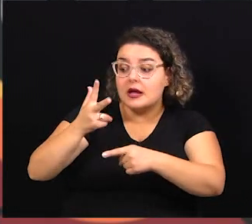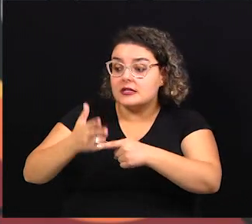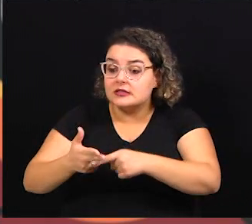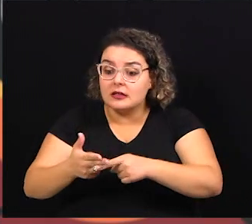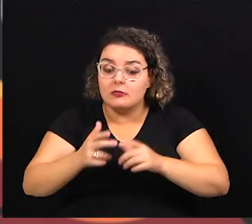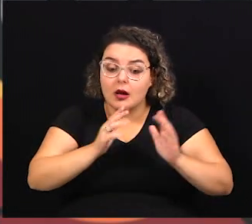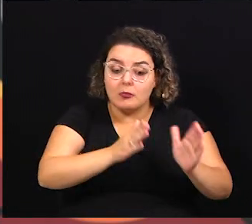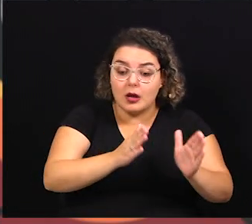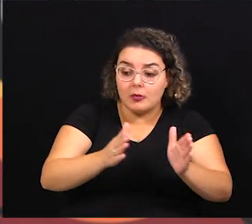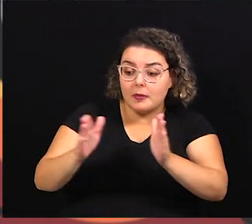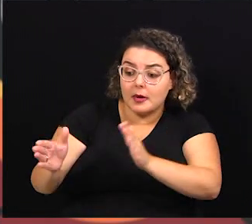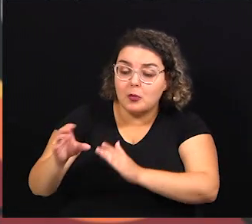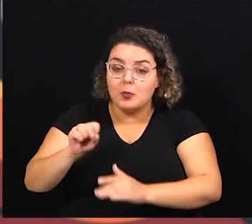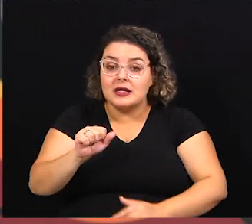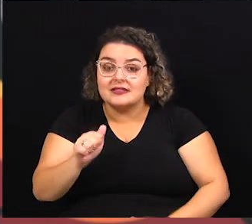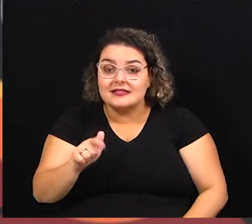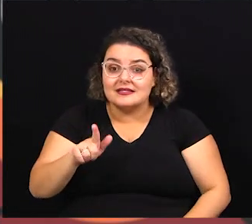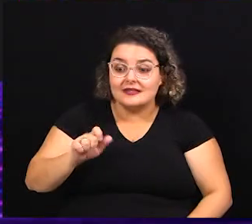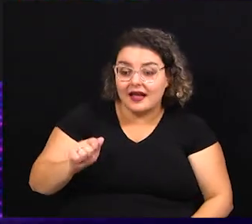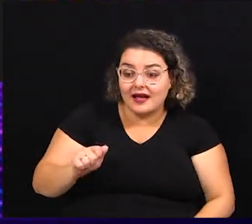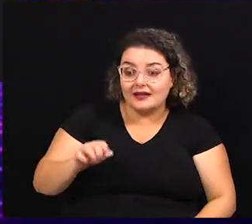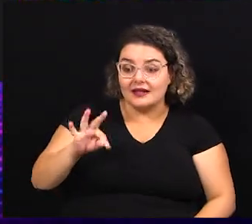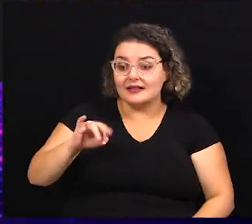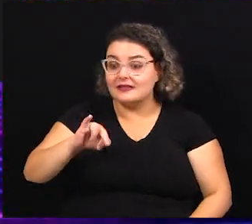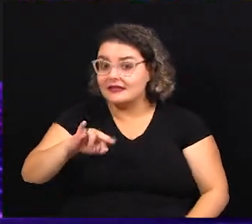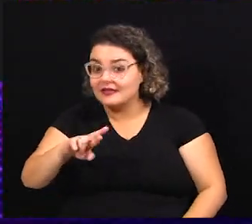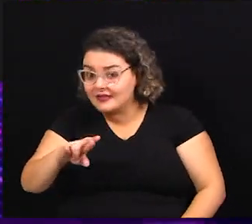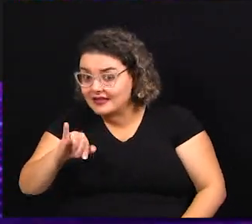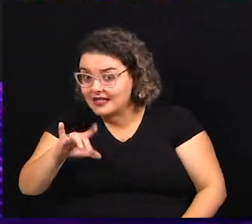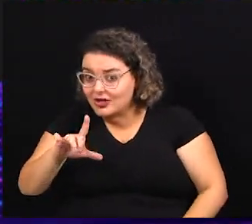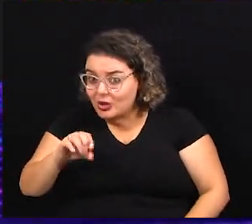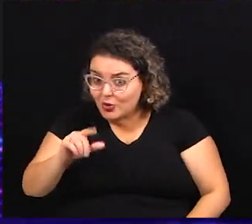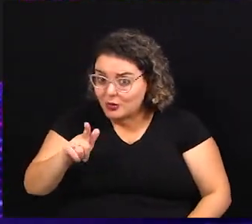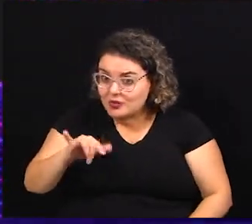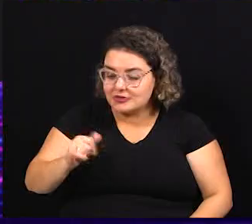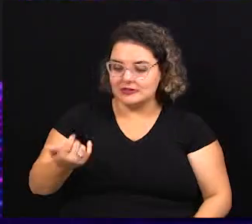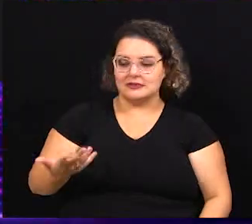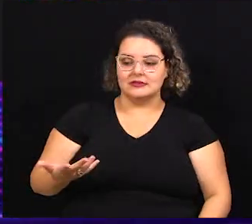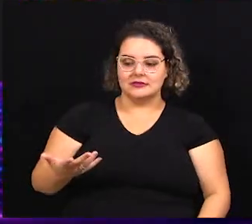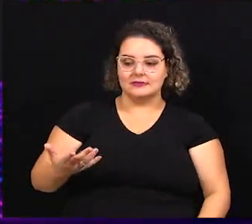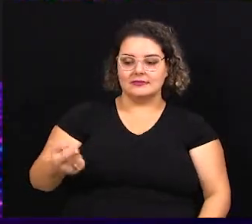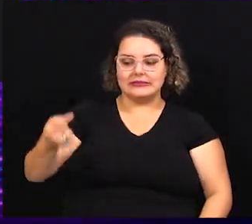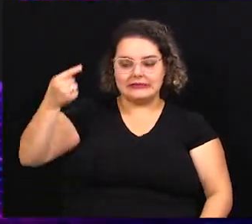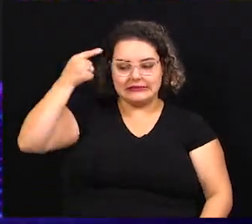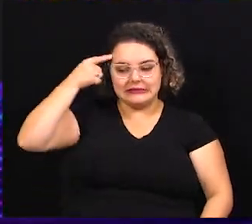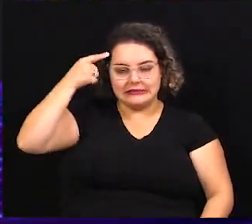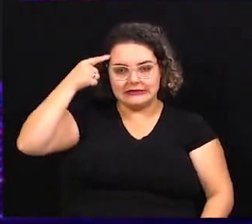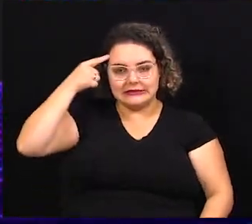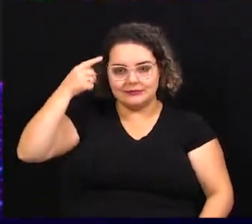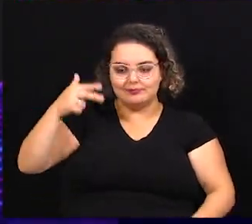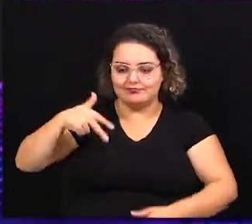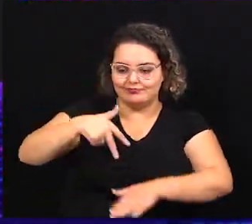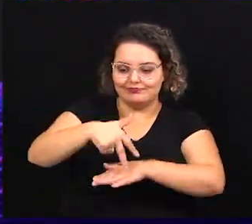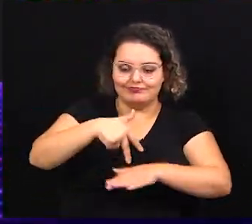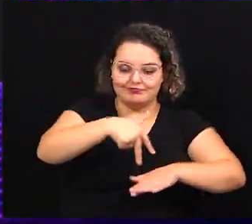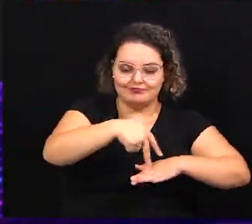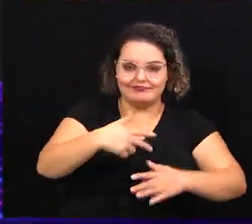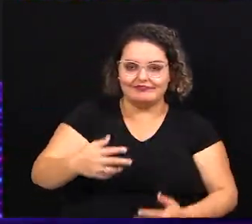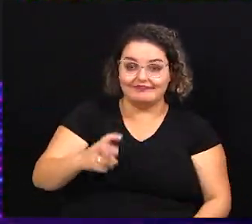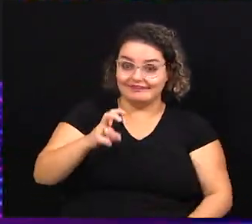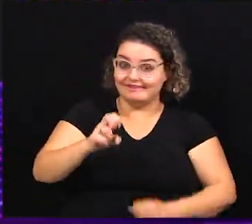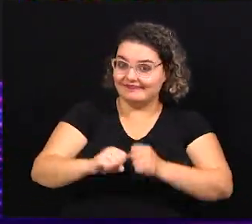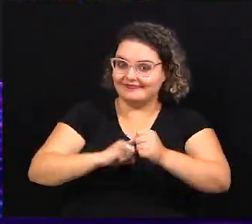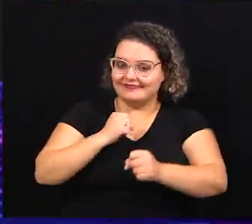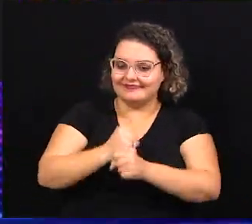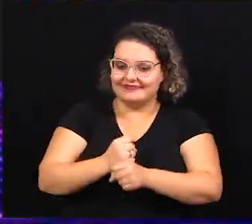uma trilogia, uma saga? Esses personagens ficaram vivos na minha cabeça durante 5 anos.